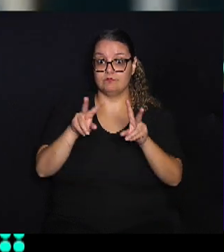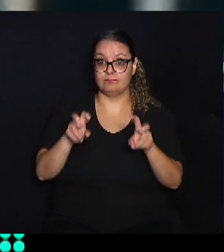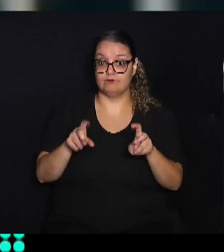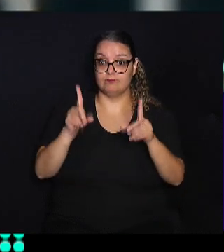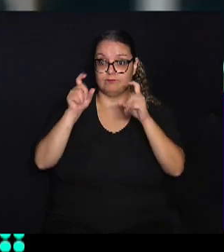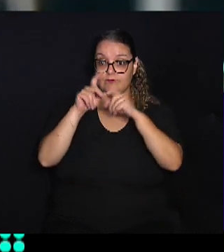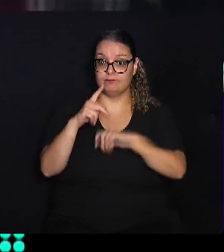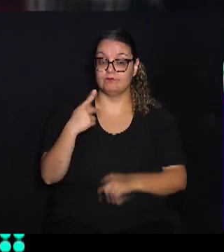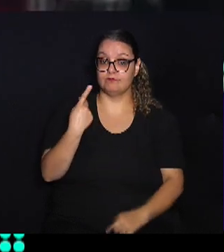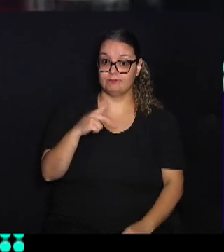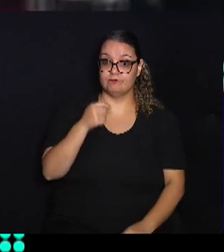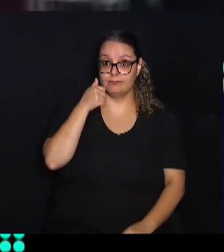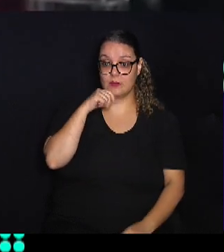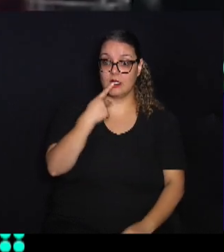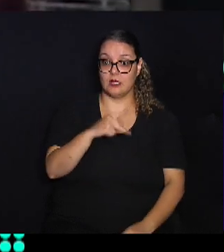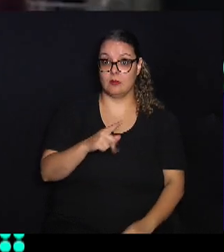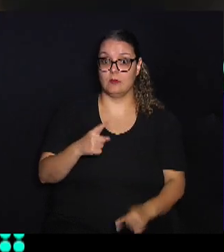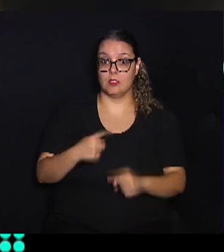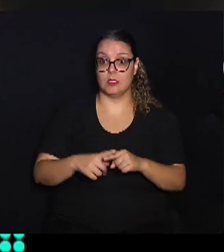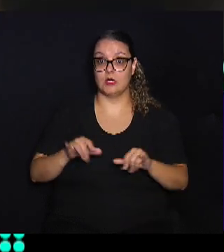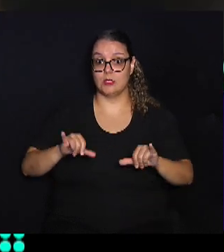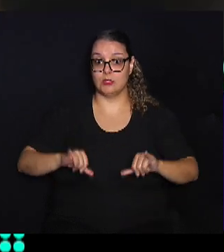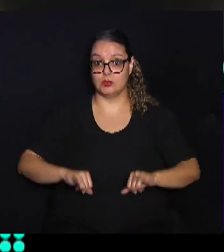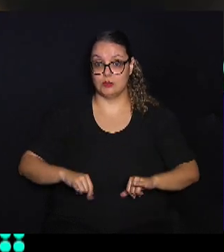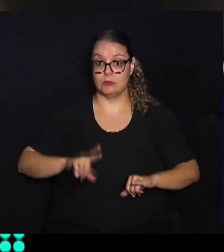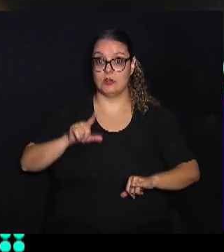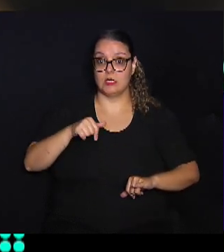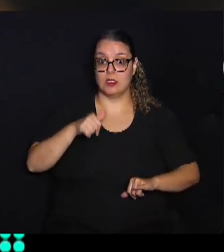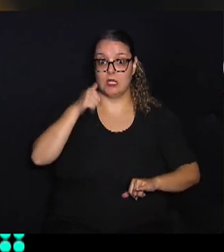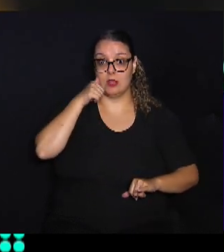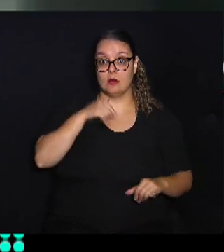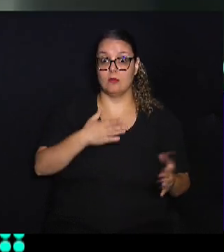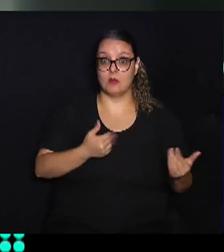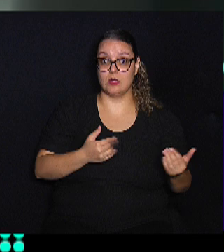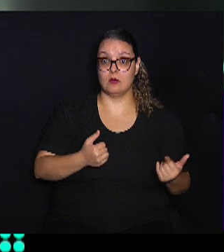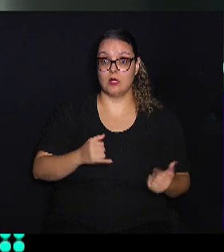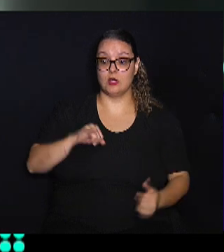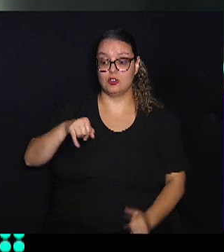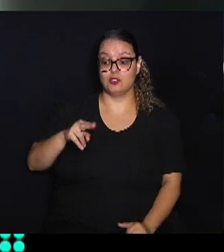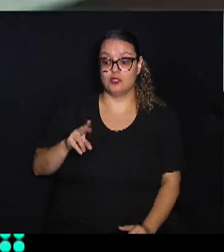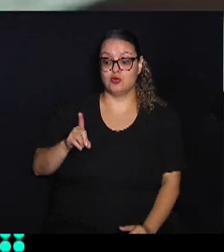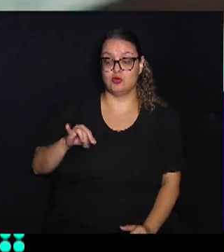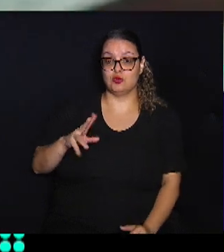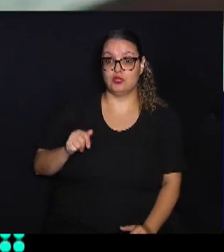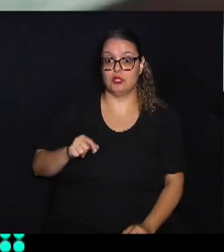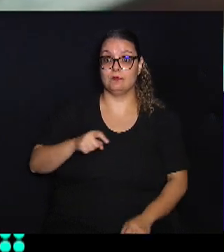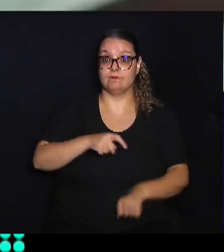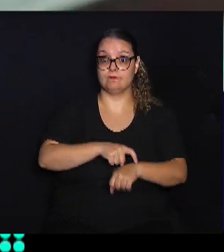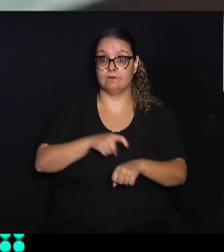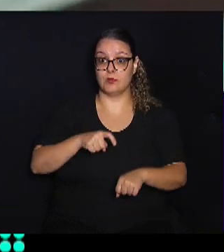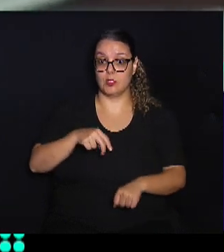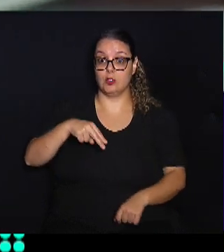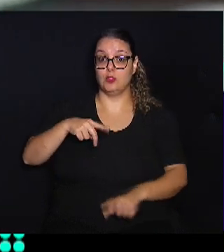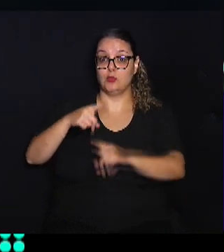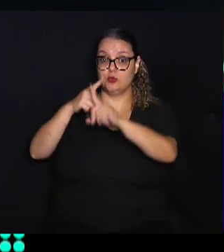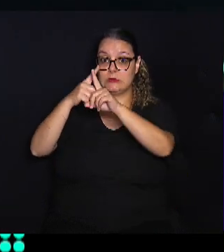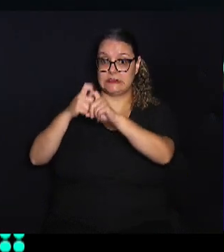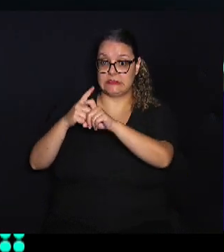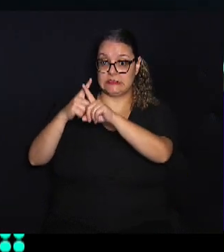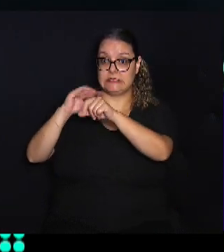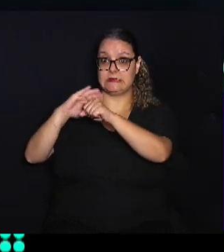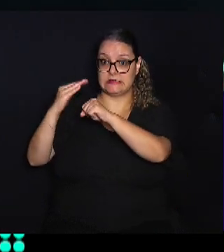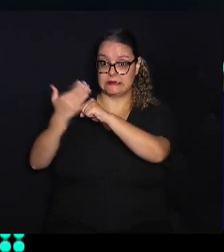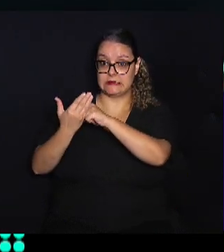difícil para ela, pois sofreu por ser uma jovem estudante judia durante o período do nazismo. Com